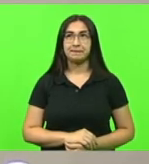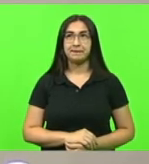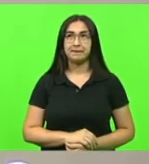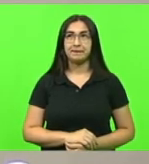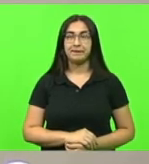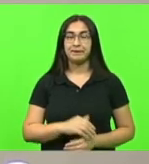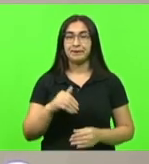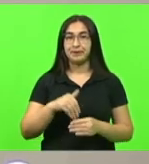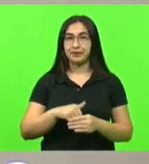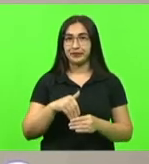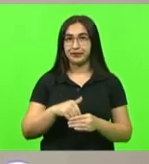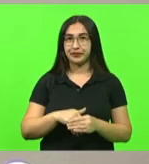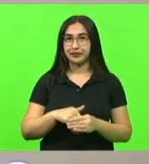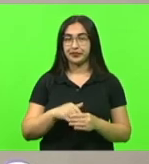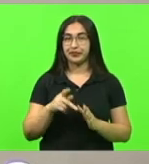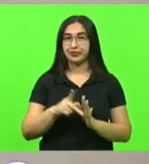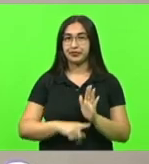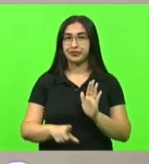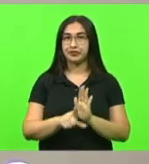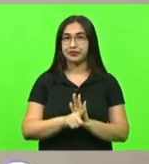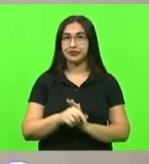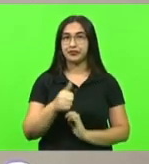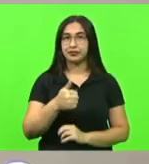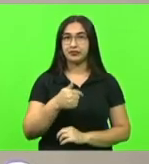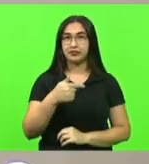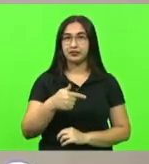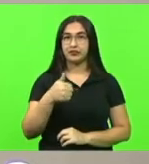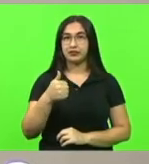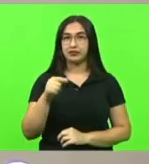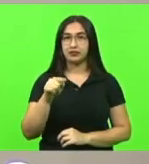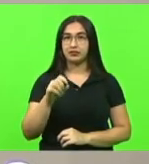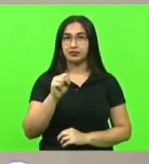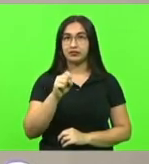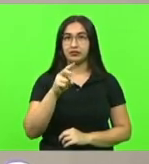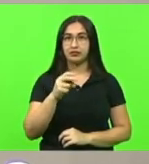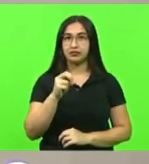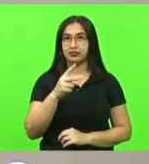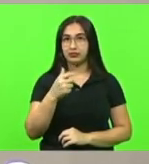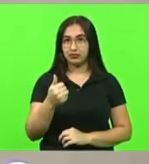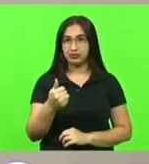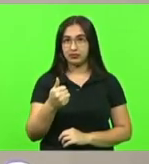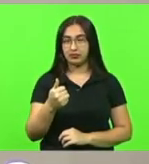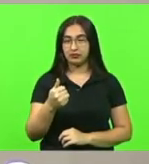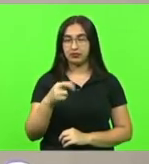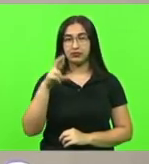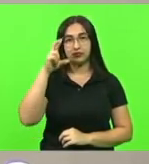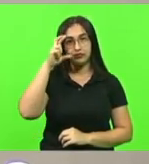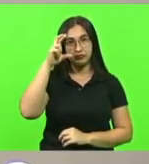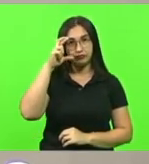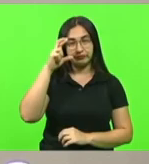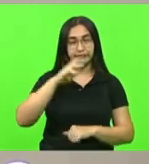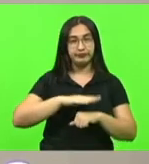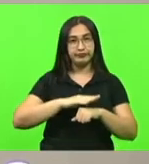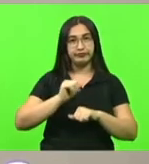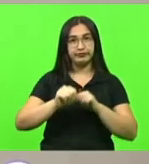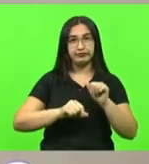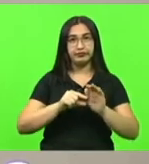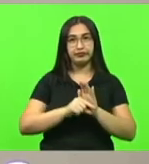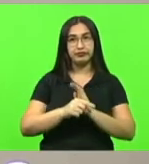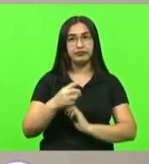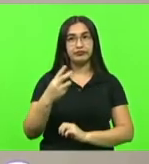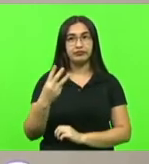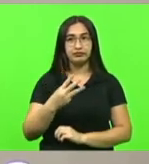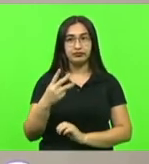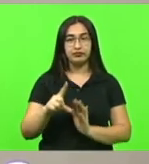Votação da redação final do projeto de lei 171.8 de 2021, autor deputado Ricardo Alba, altera o anexo 3º da lei